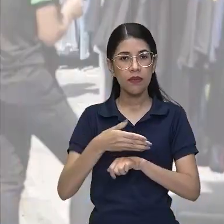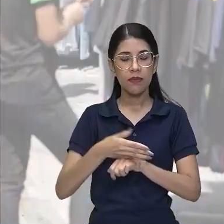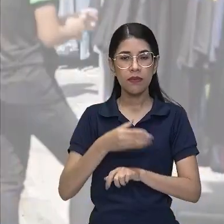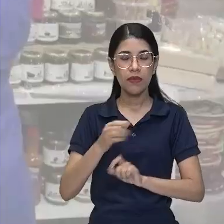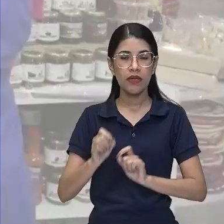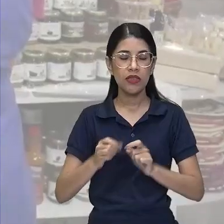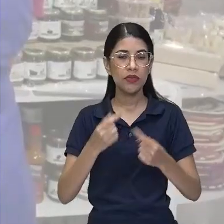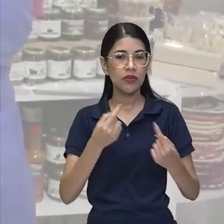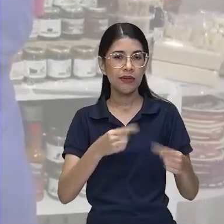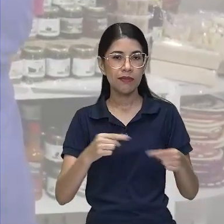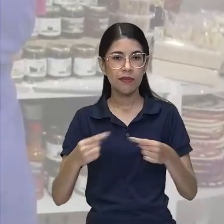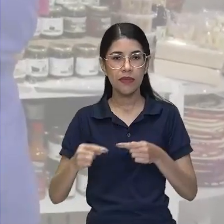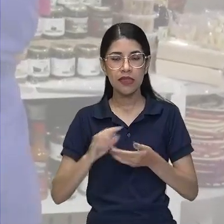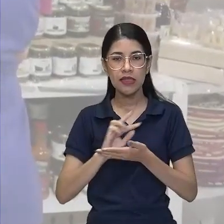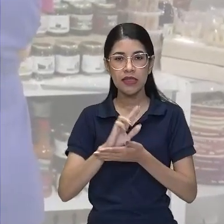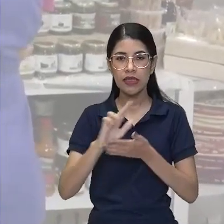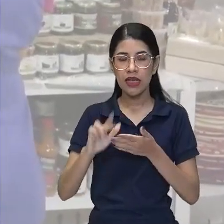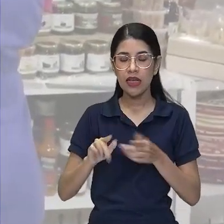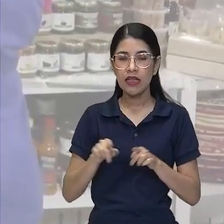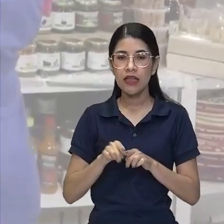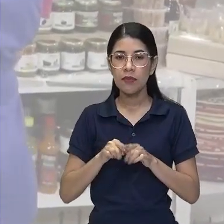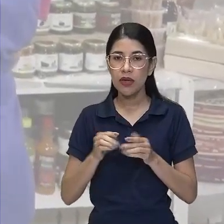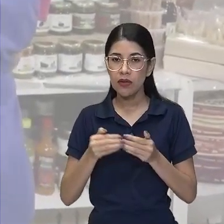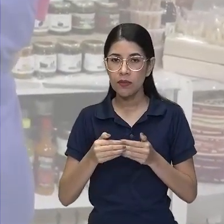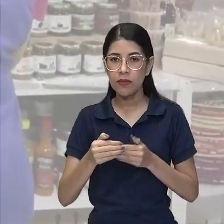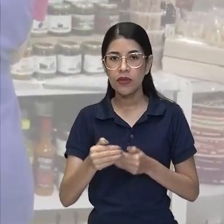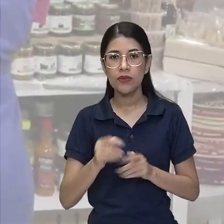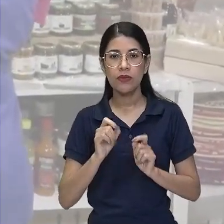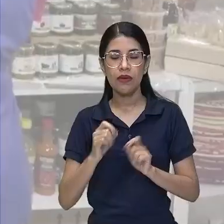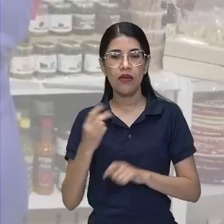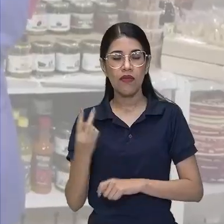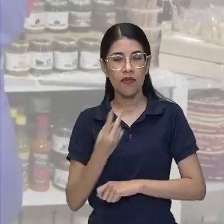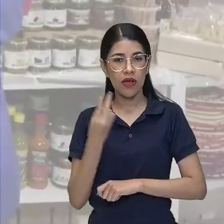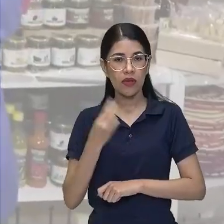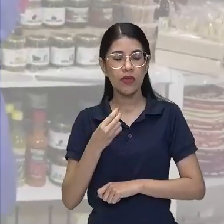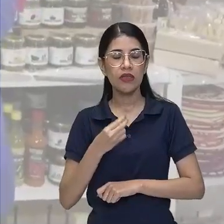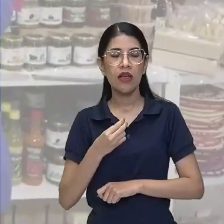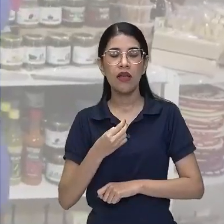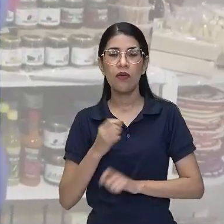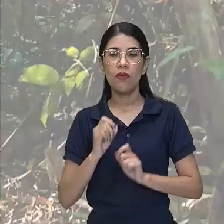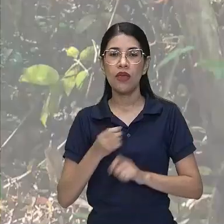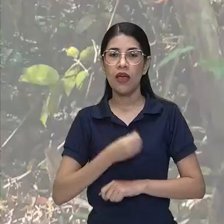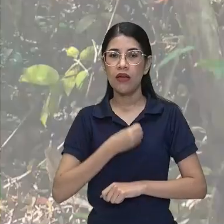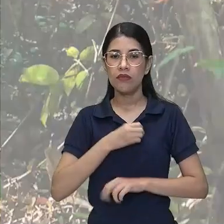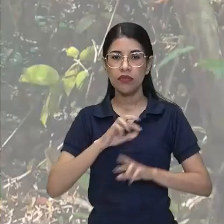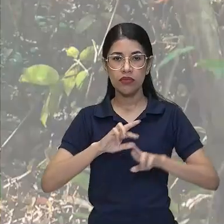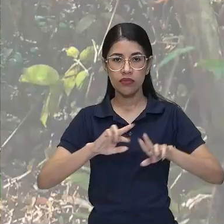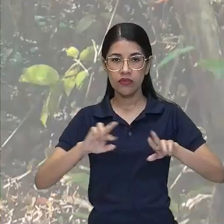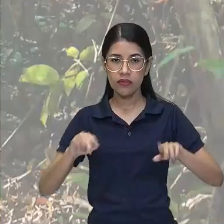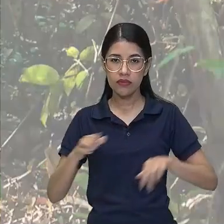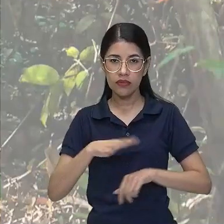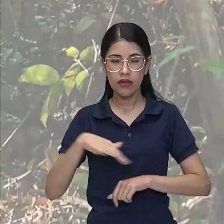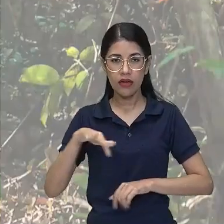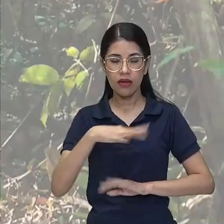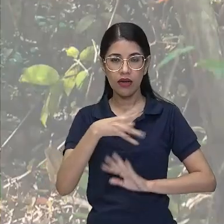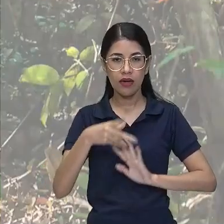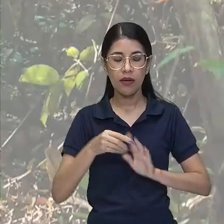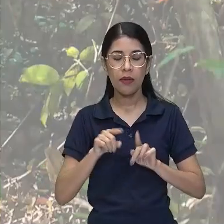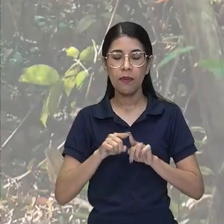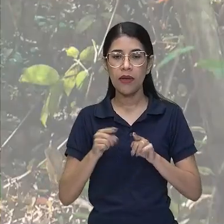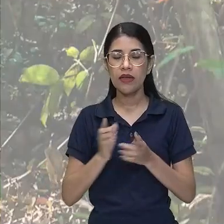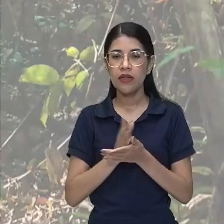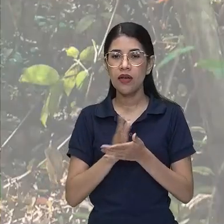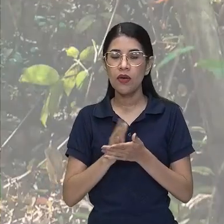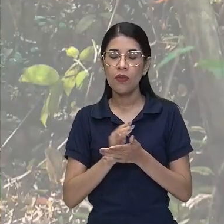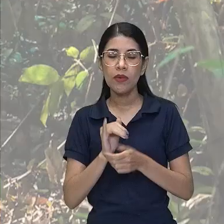desse debate e a gente passa também a valorizar a sociobiodiversidade aqui da Amazônia. Contudo, algumas questões,